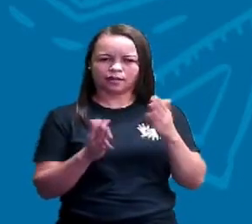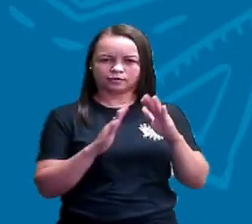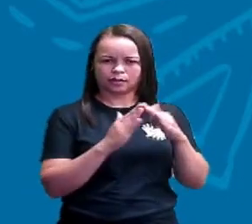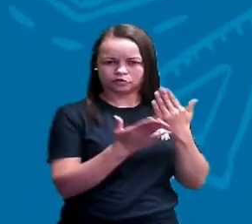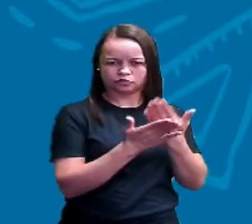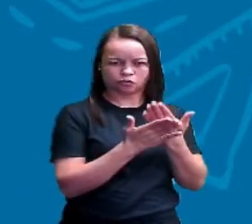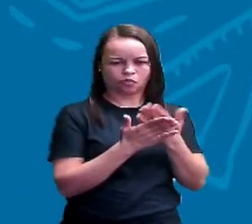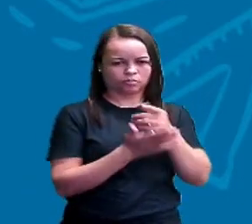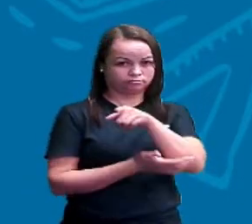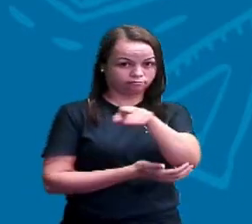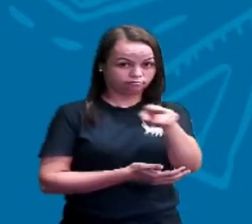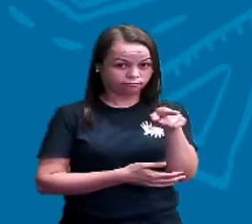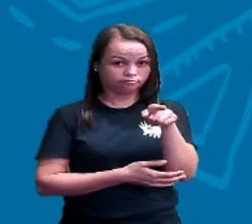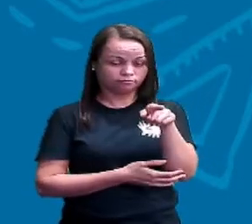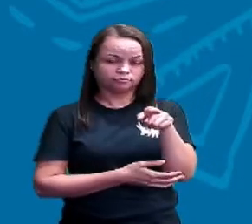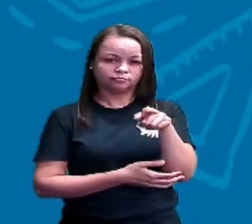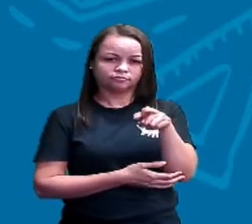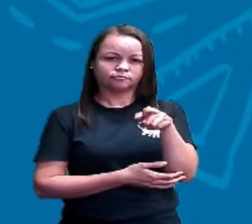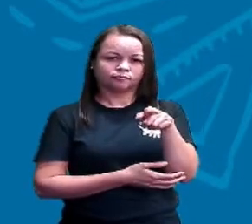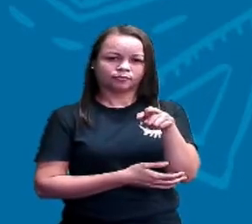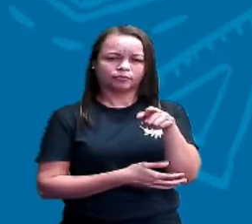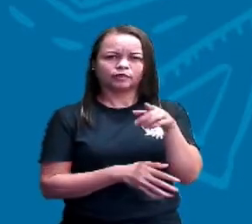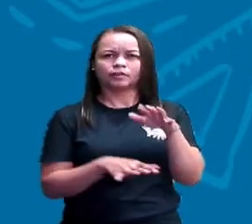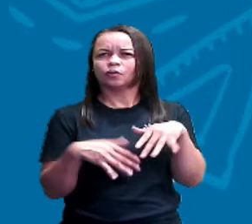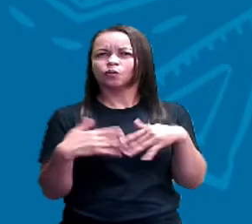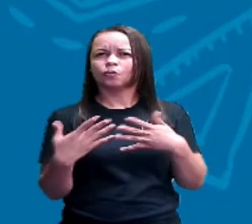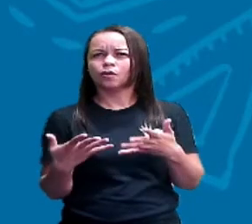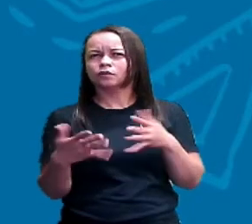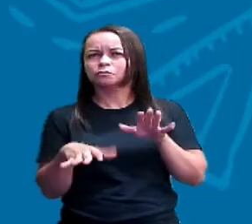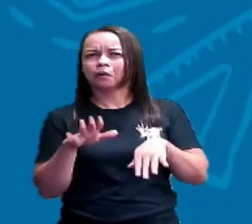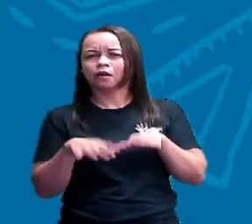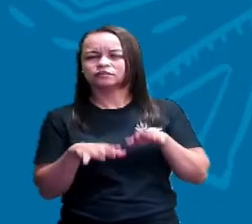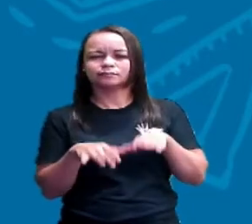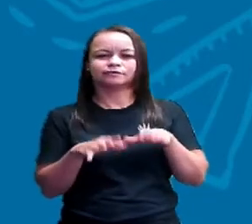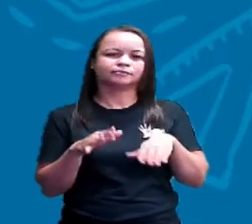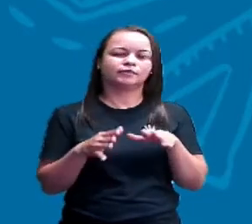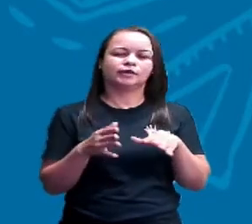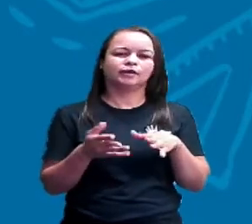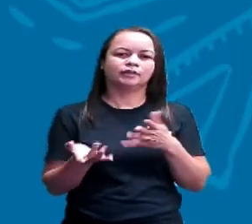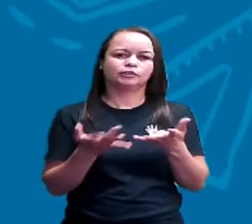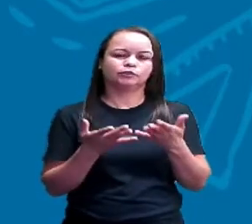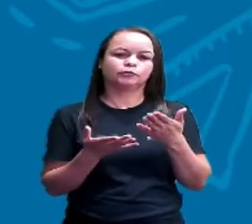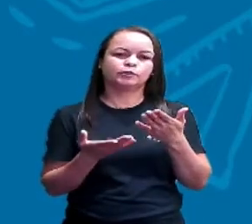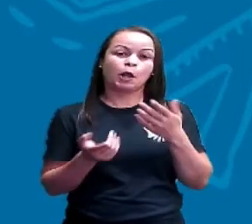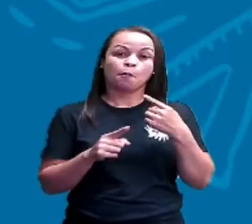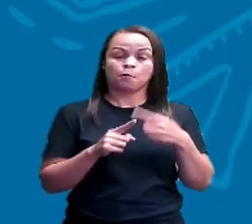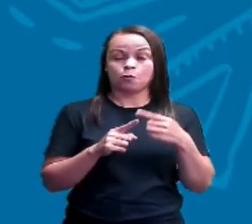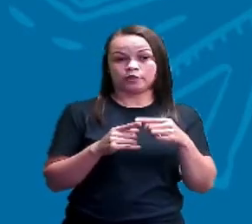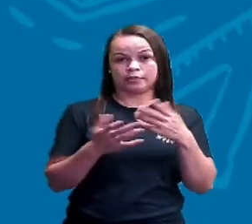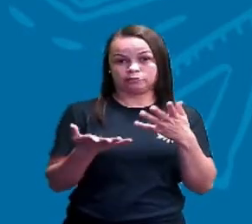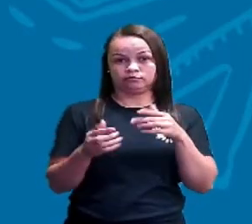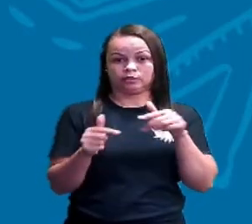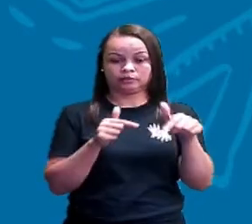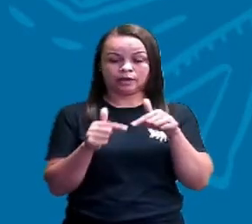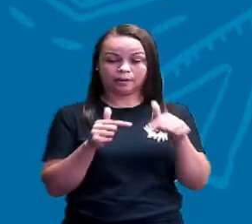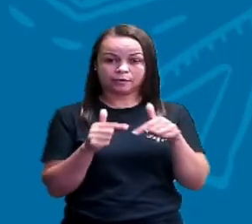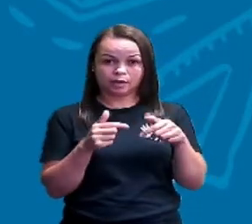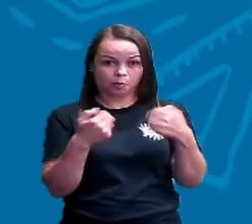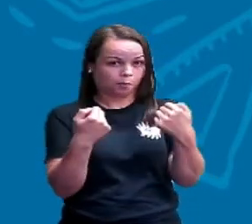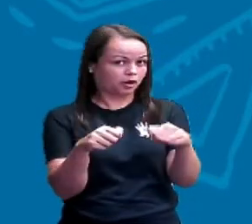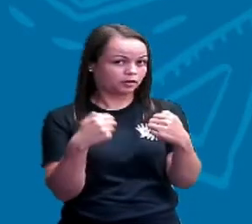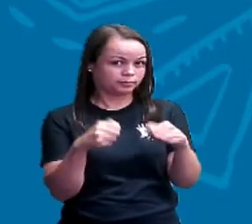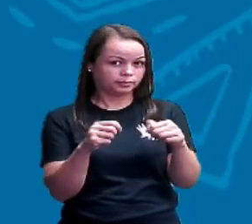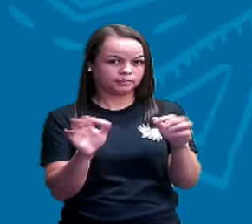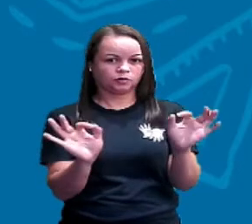de vocês, quanto mais ou menos, né? Porque a gente não está trabalhando com